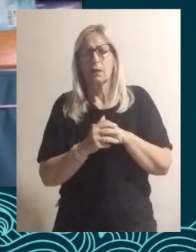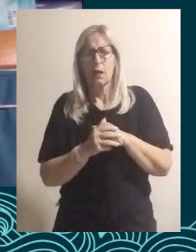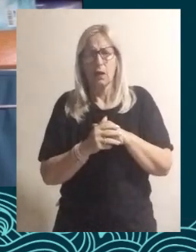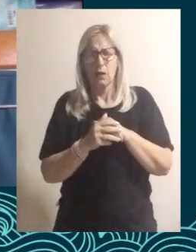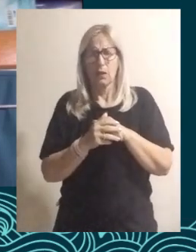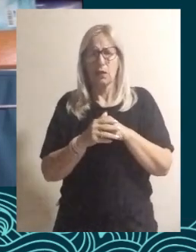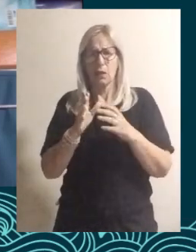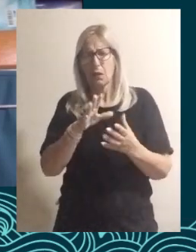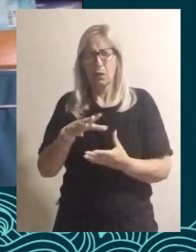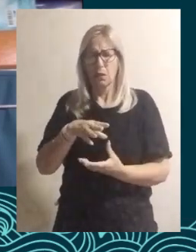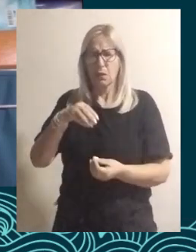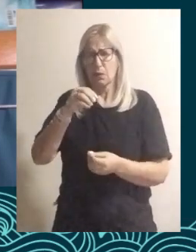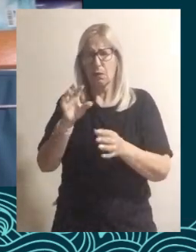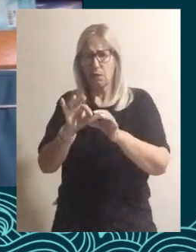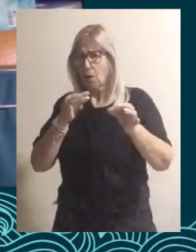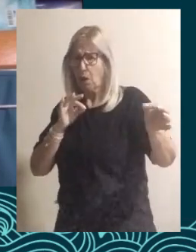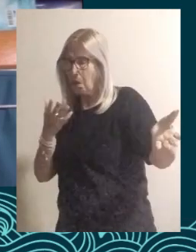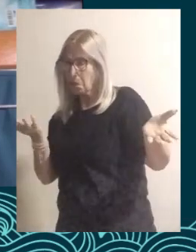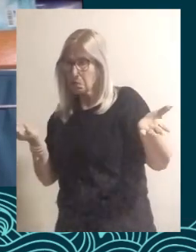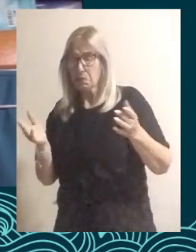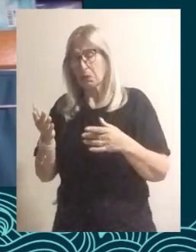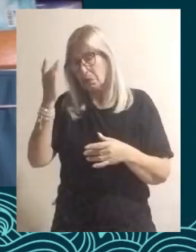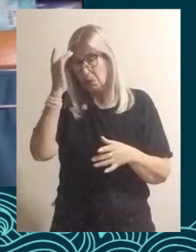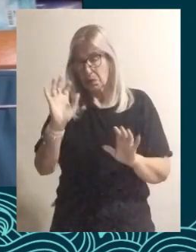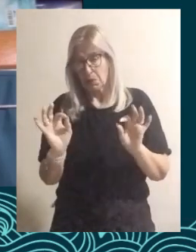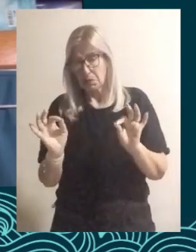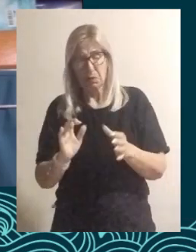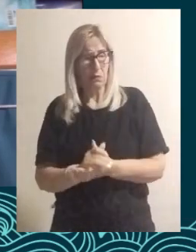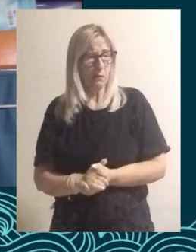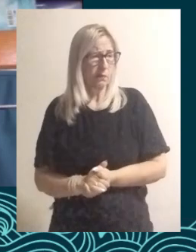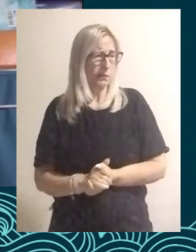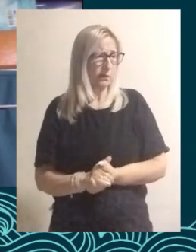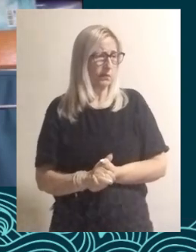palavras, falou, maus espíritos, fiquem longe, alguma coisa assim.